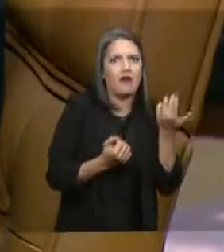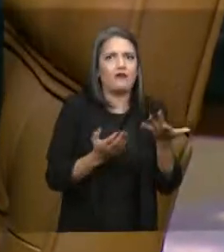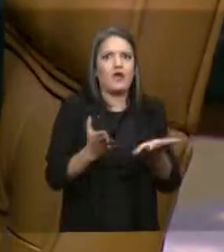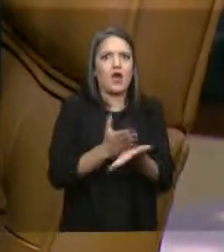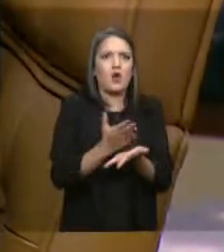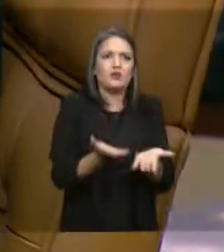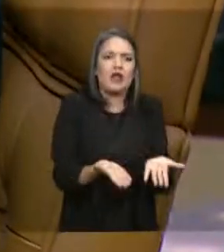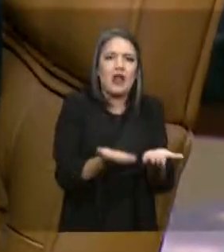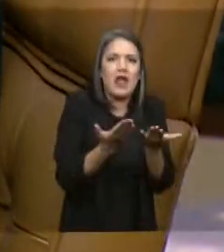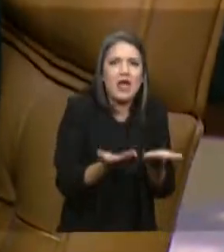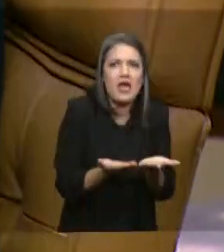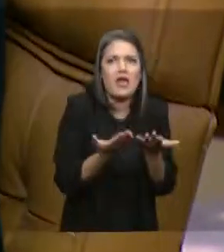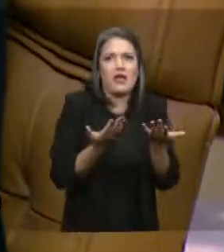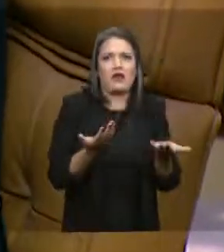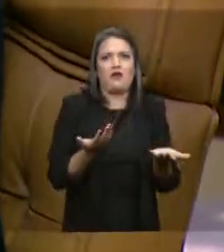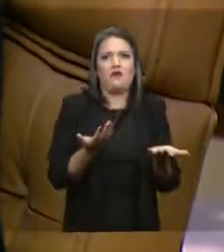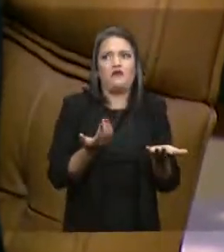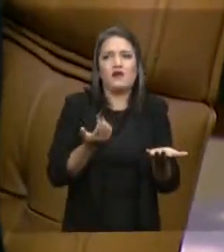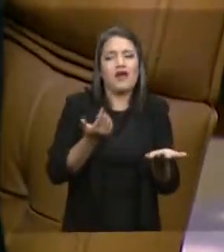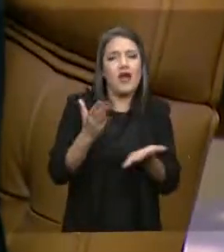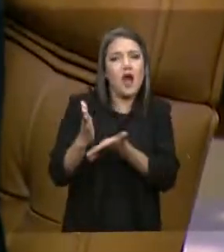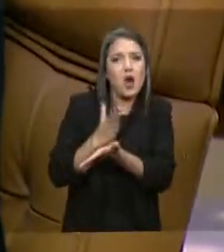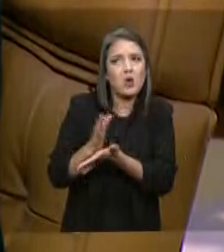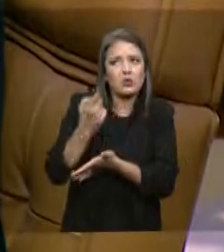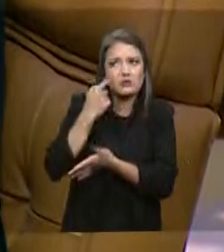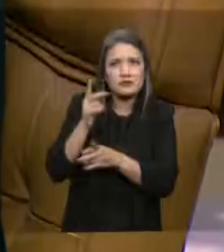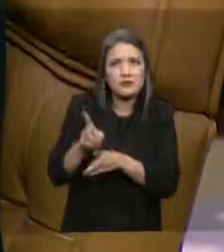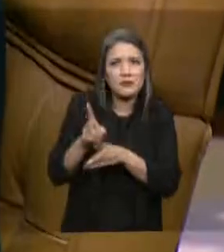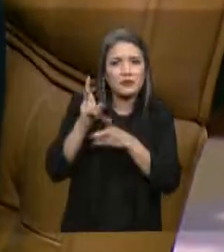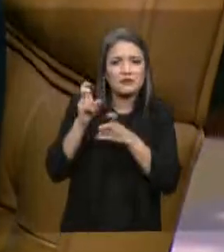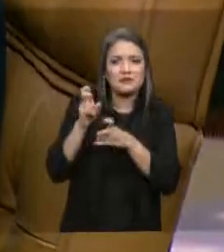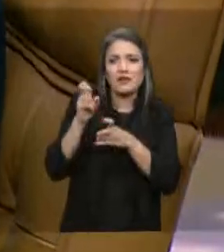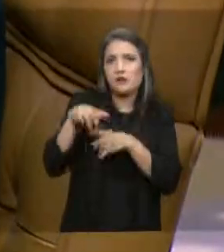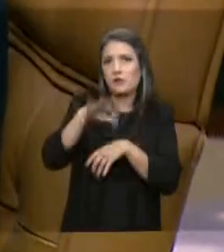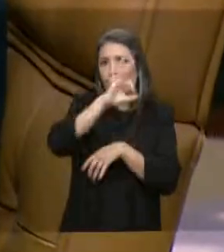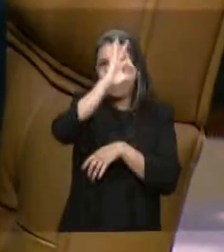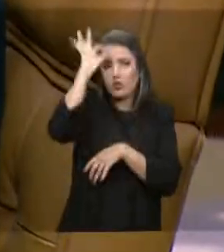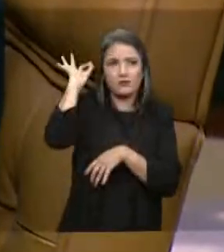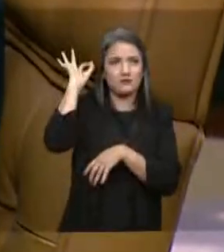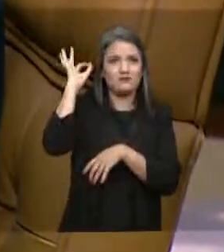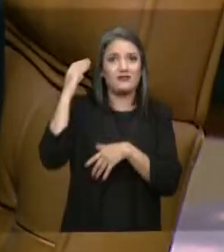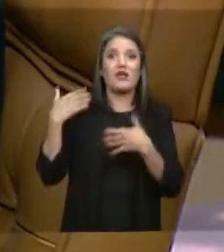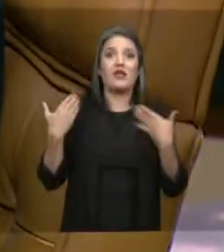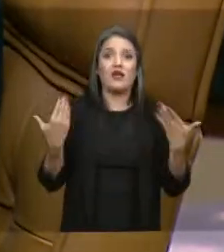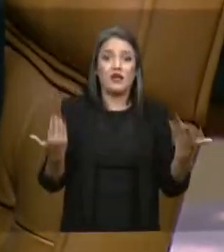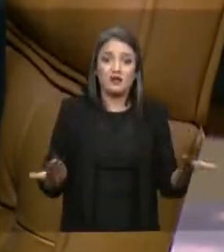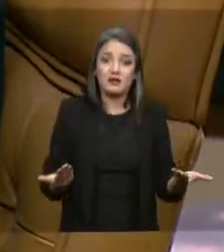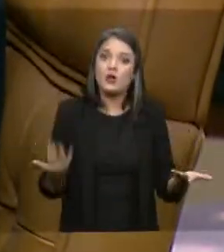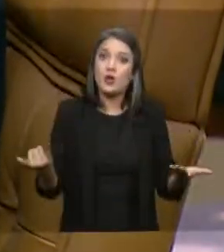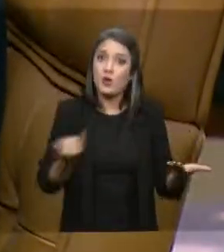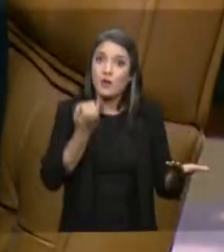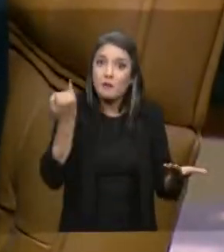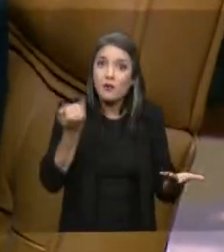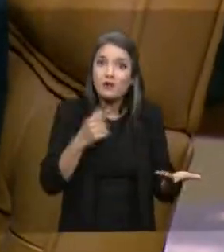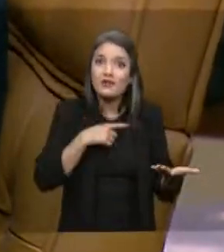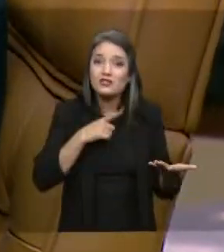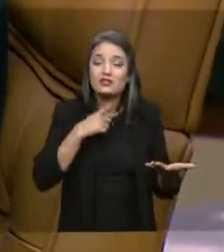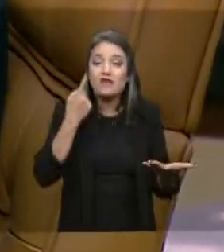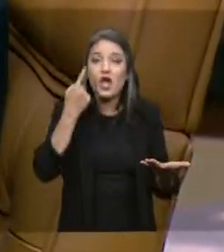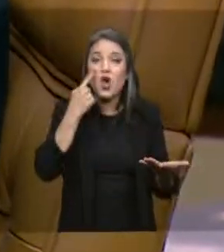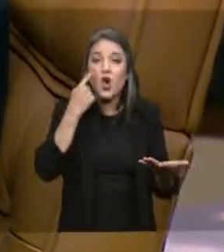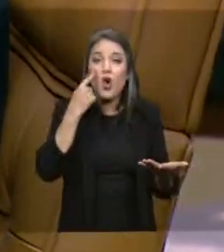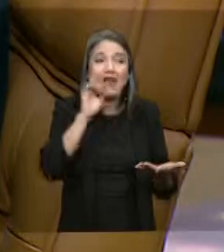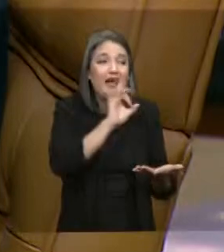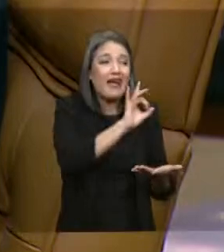conforme essa respectiva conduta e outros eventualmente absolvidos Então acho que é esse